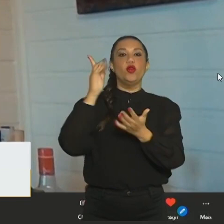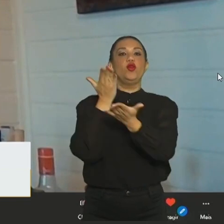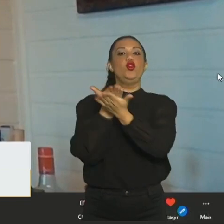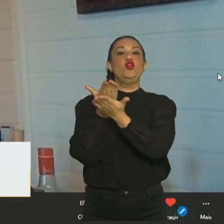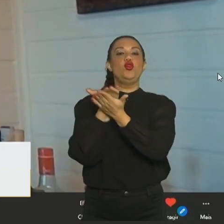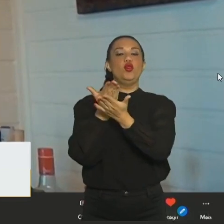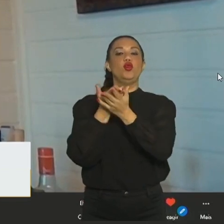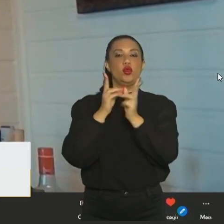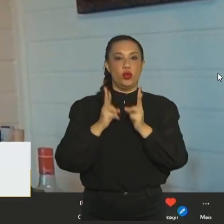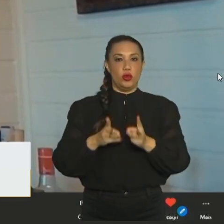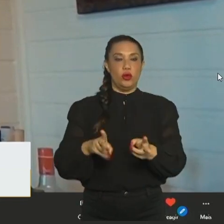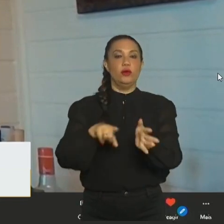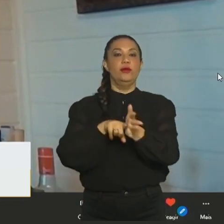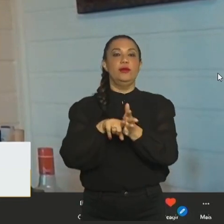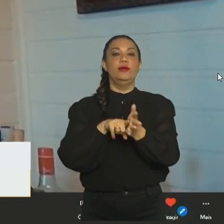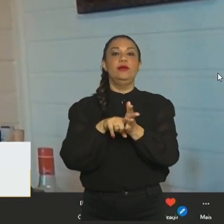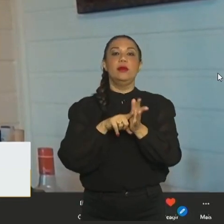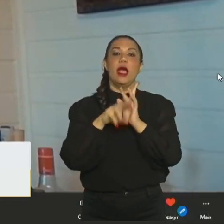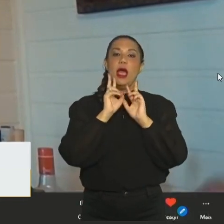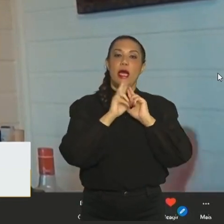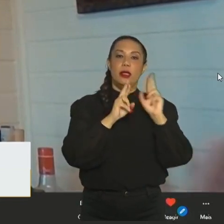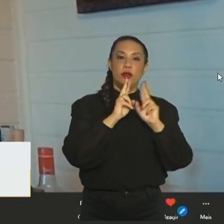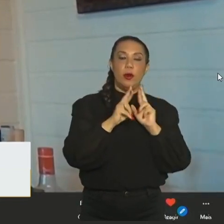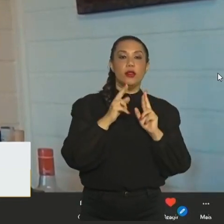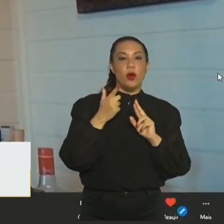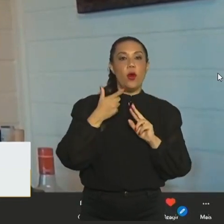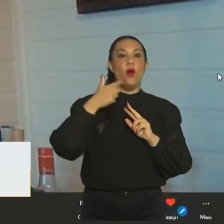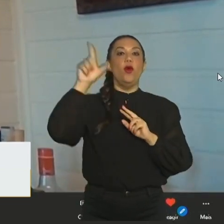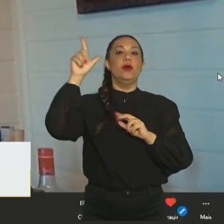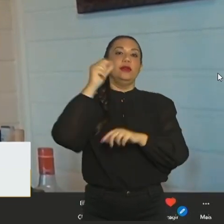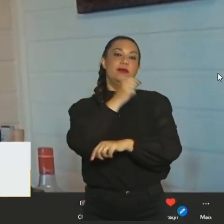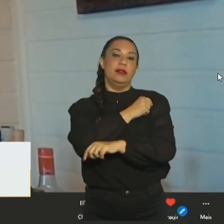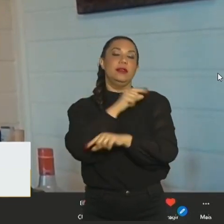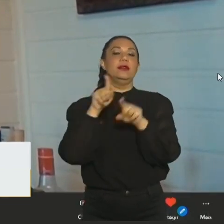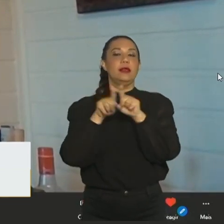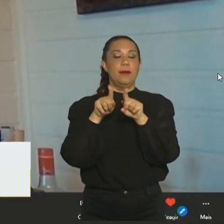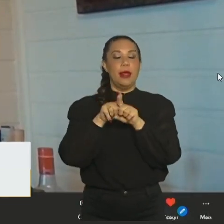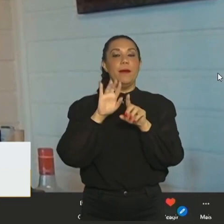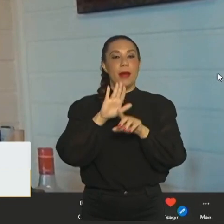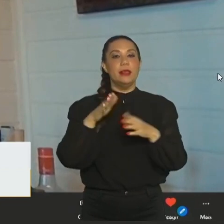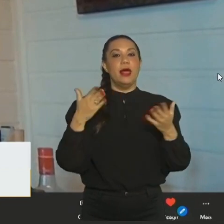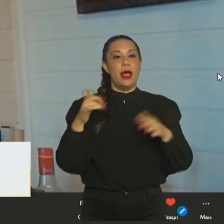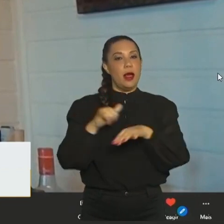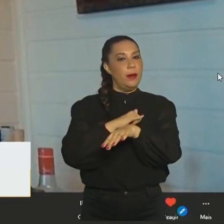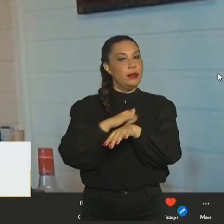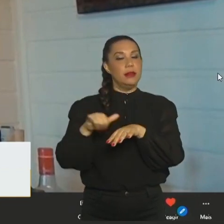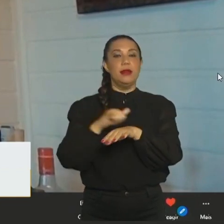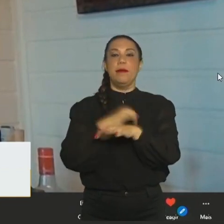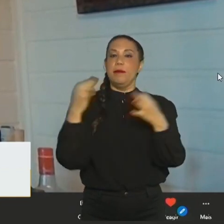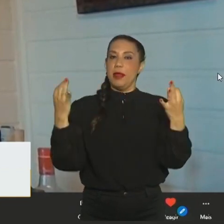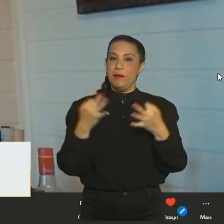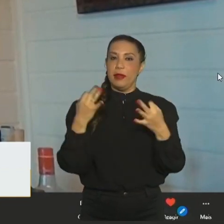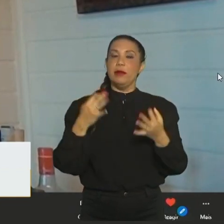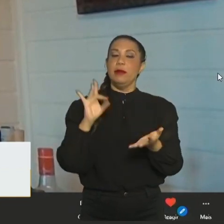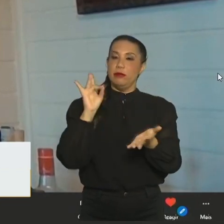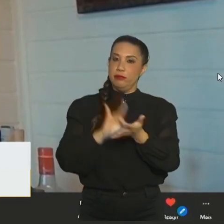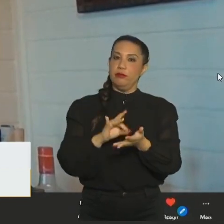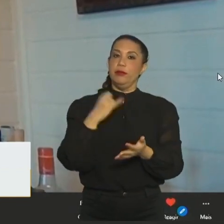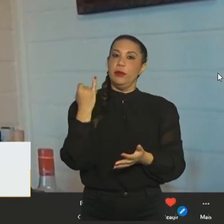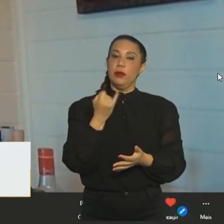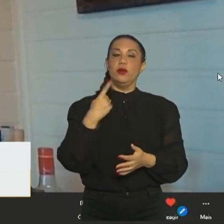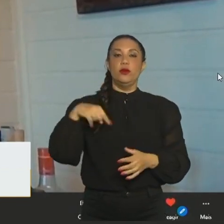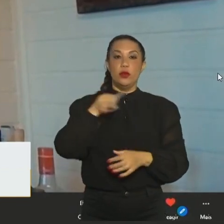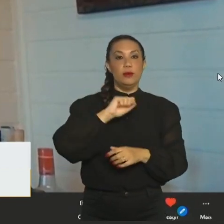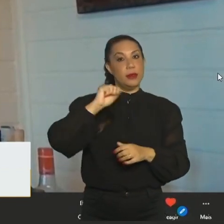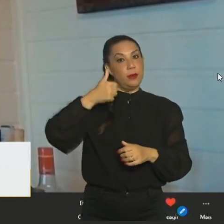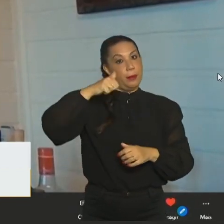em andamento, então nós teremos respostas sobre outras vacinas também, mas é uma estratégia perfeitamente válida. Nós temos que buscar